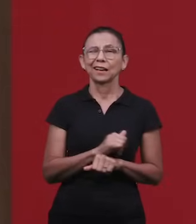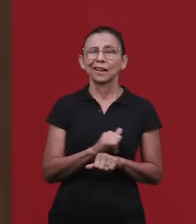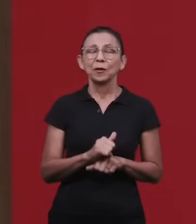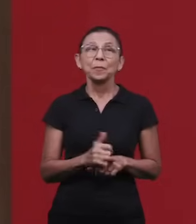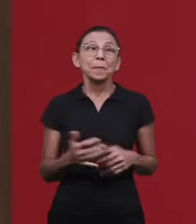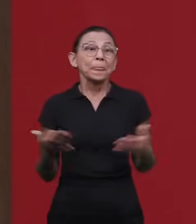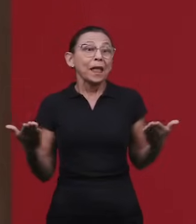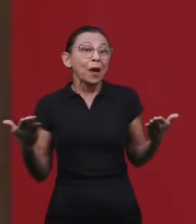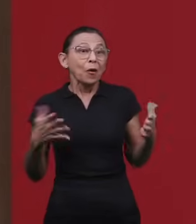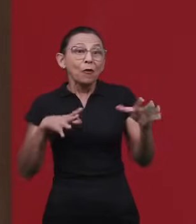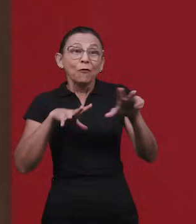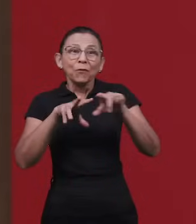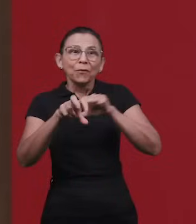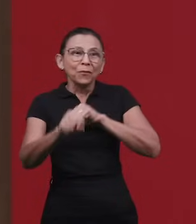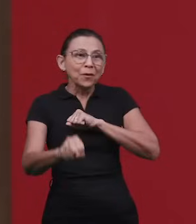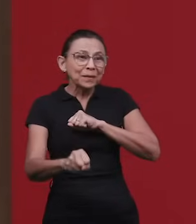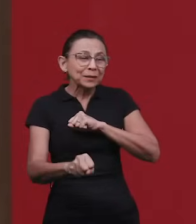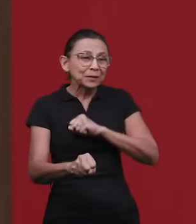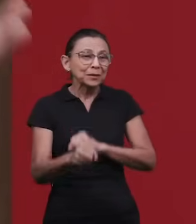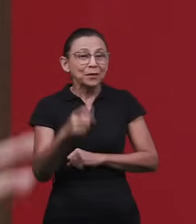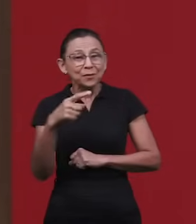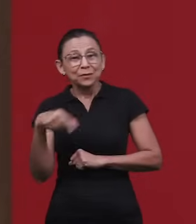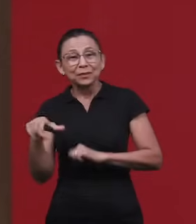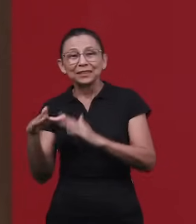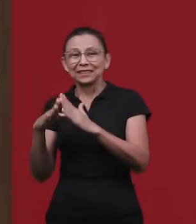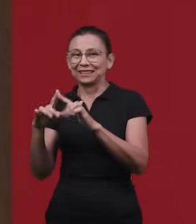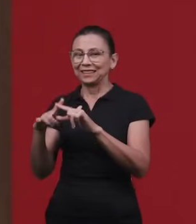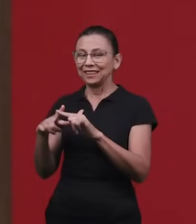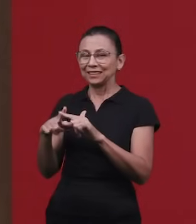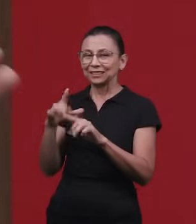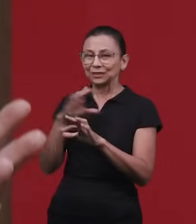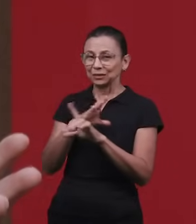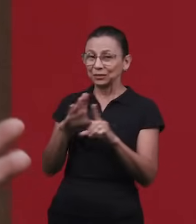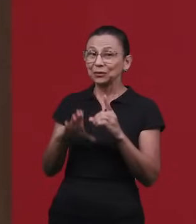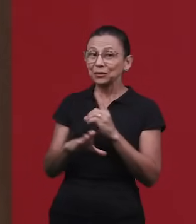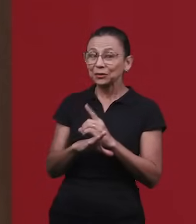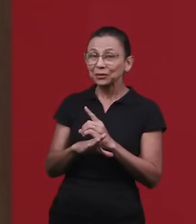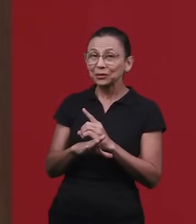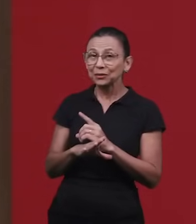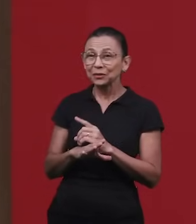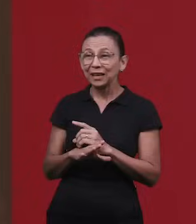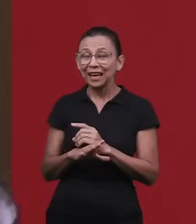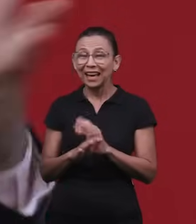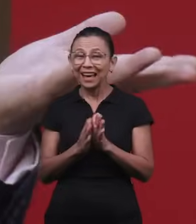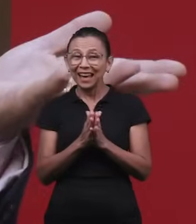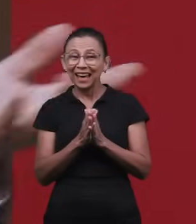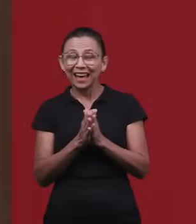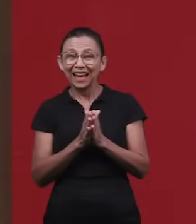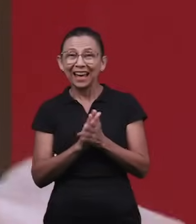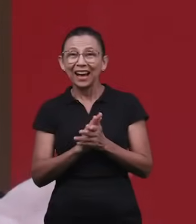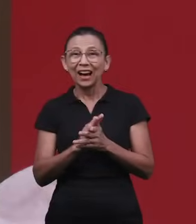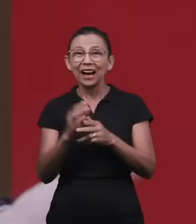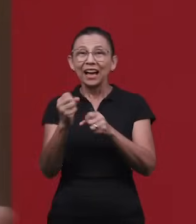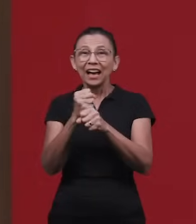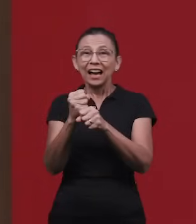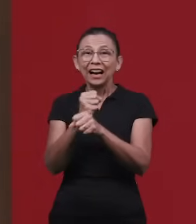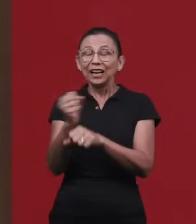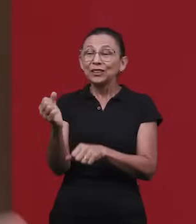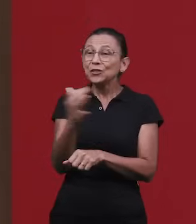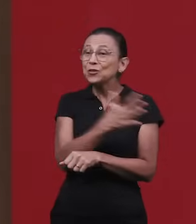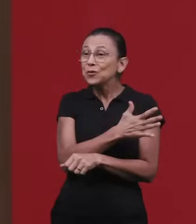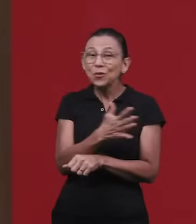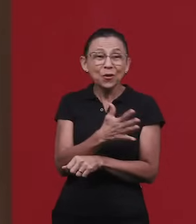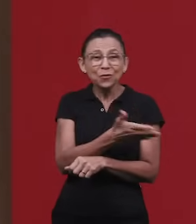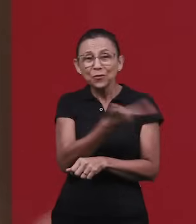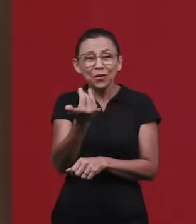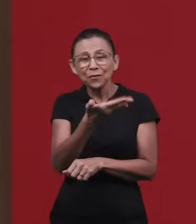minha formatura, ou é, sei lá, algum evento, algum momento, aí você vai com... ano novo, vou virar o ano, vou ficar sozinho